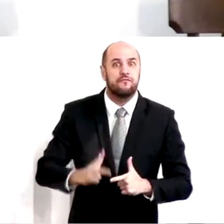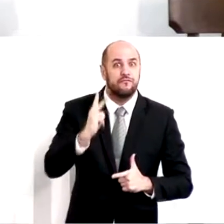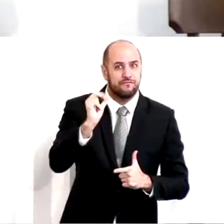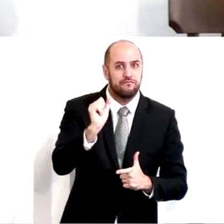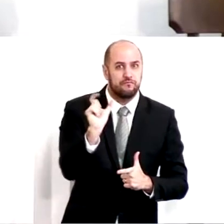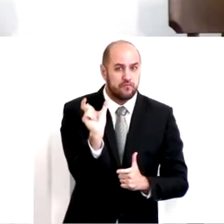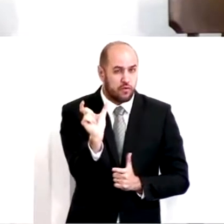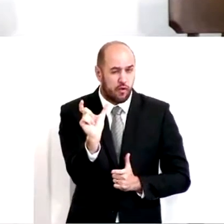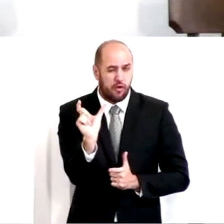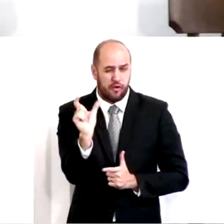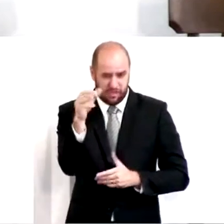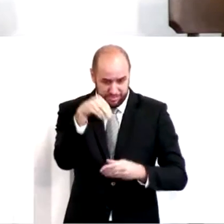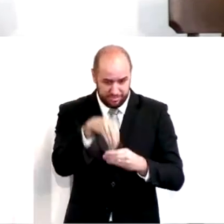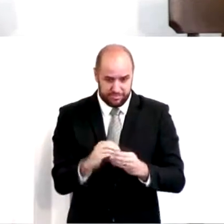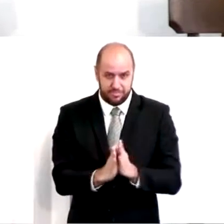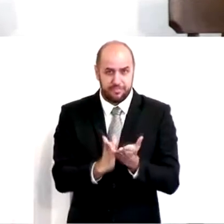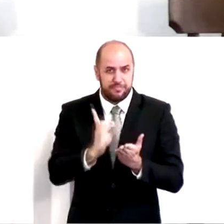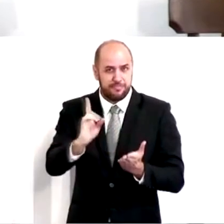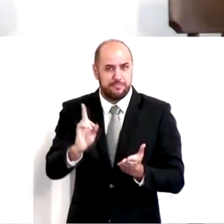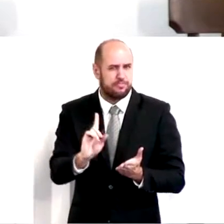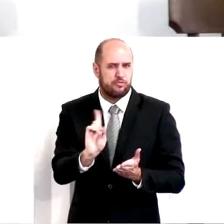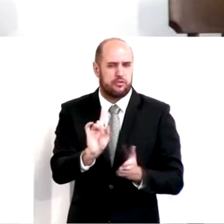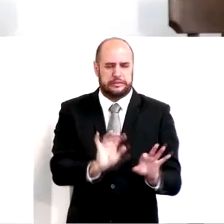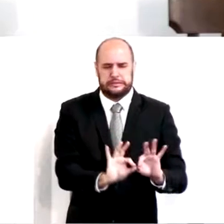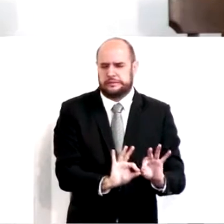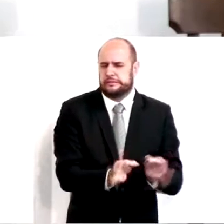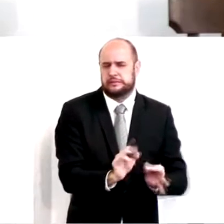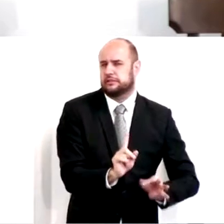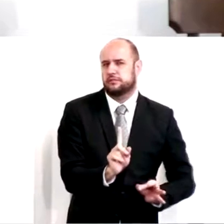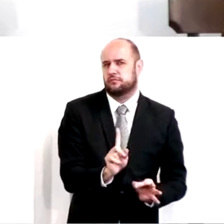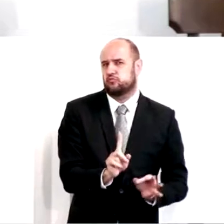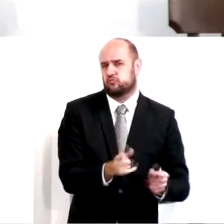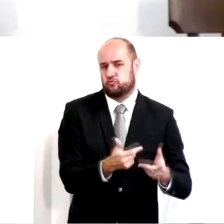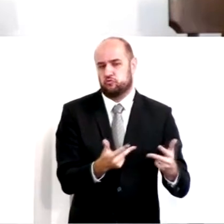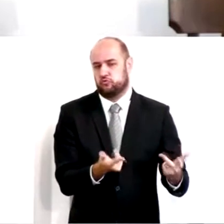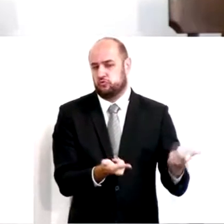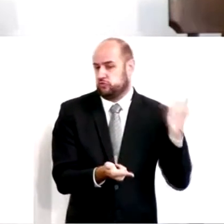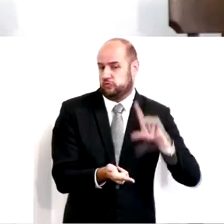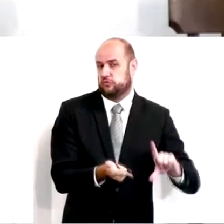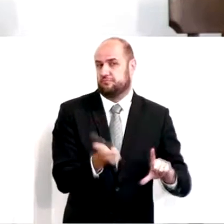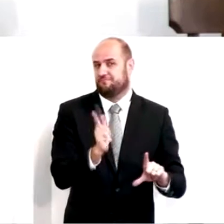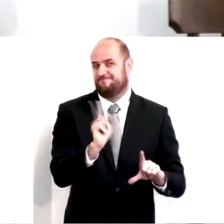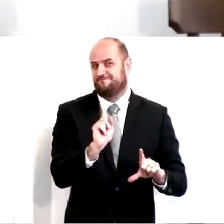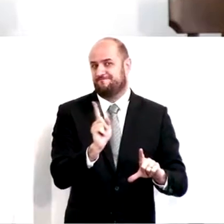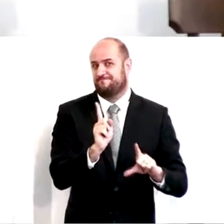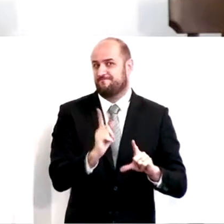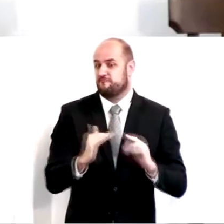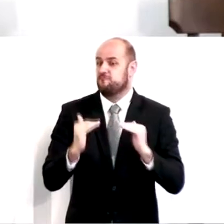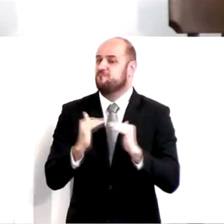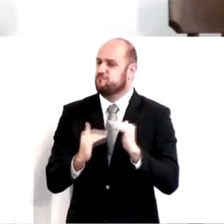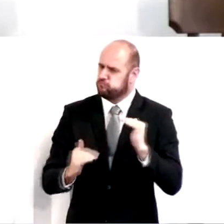palavra que Paulo usa, não é só alguma coisa, algum benefício. É alguma coisa